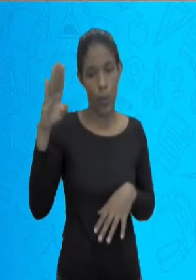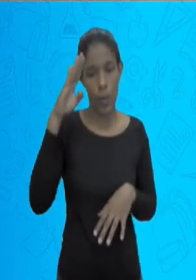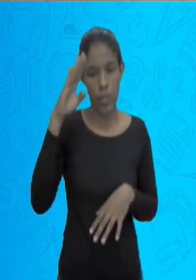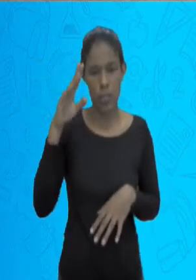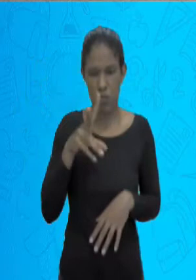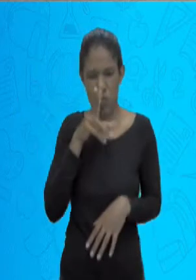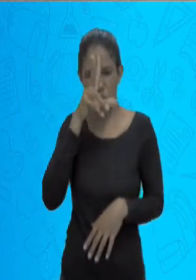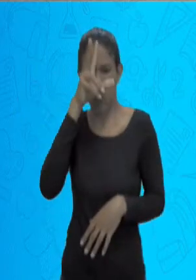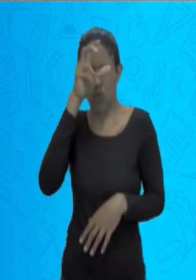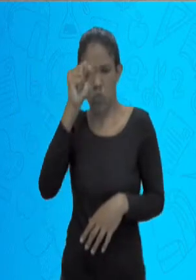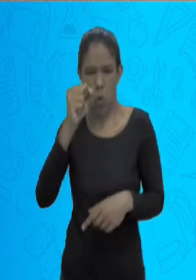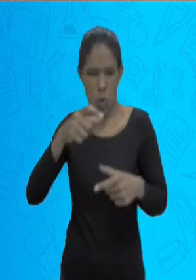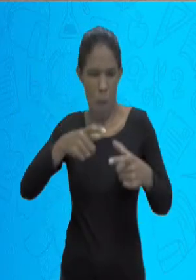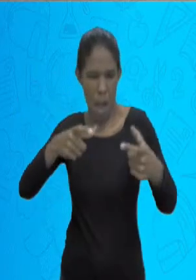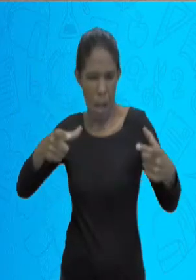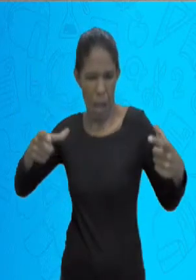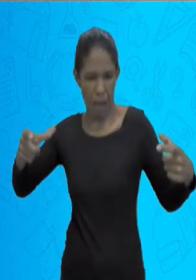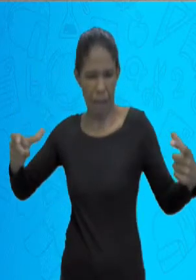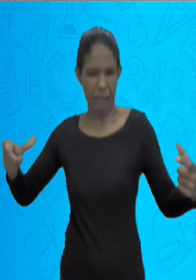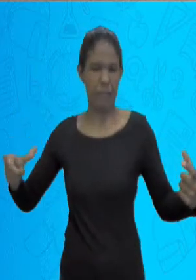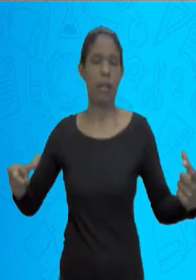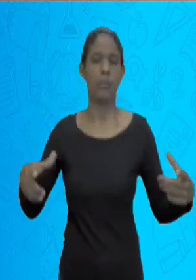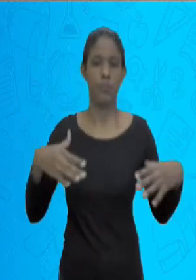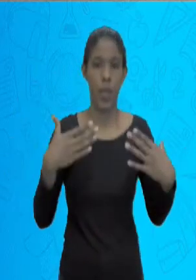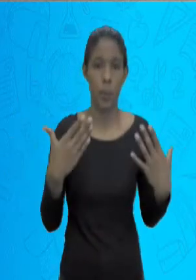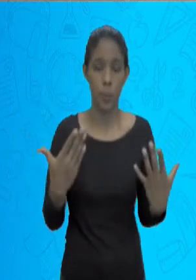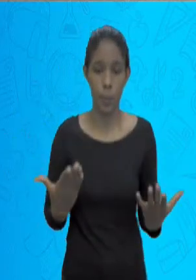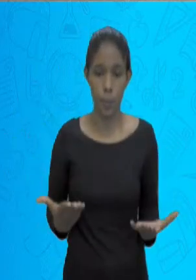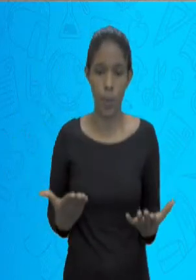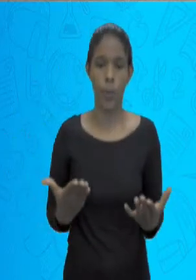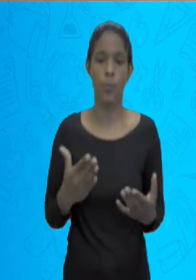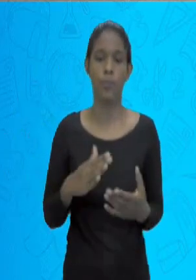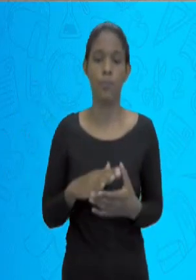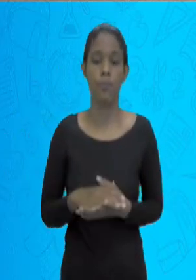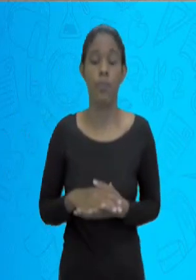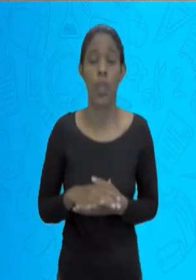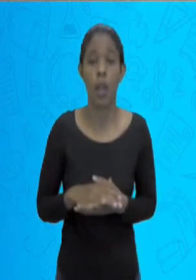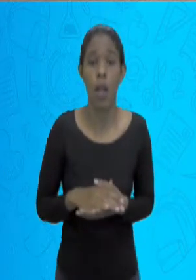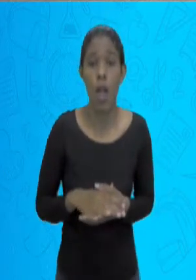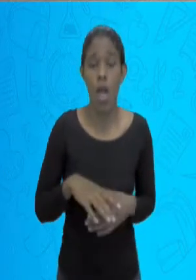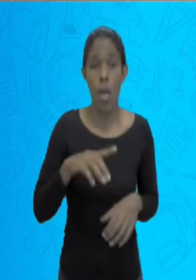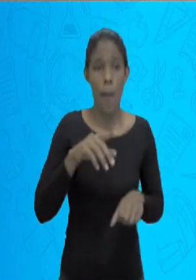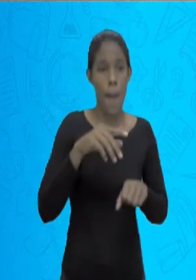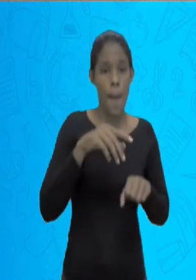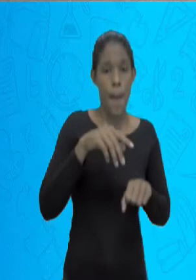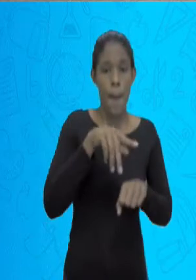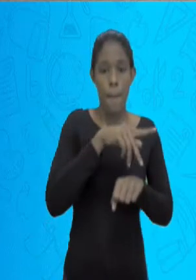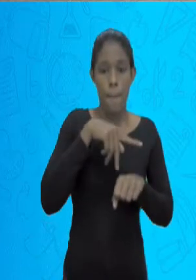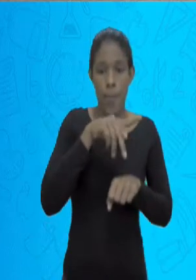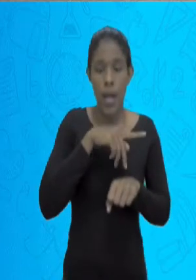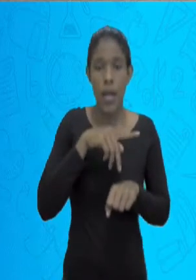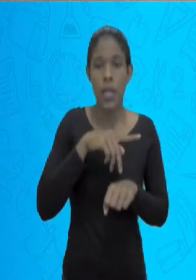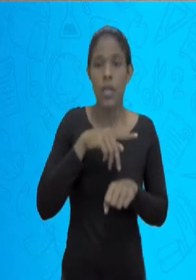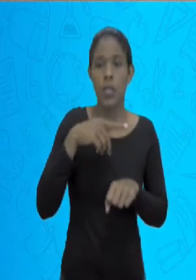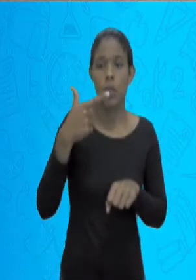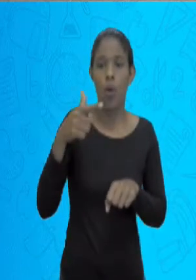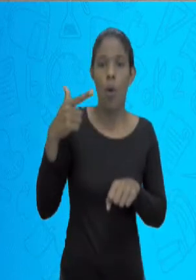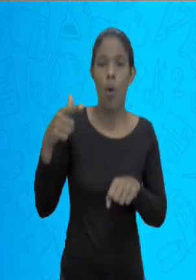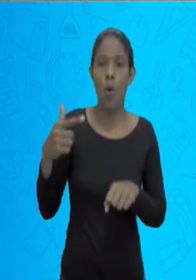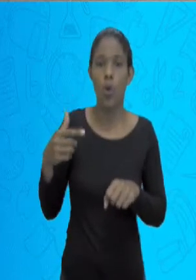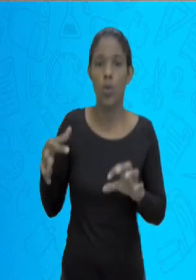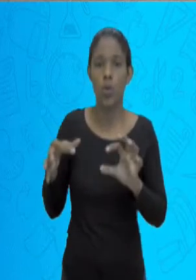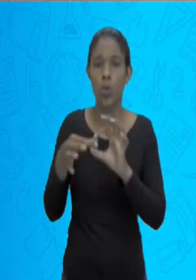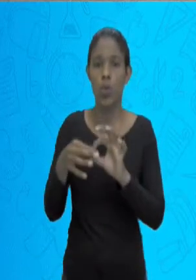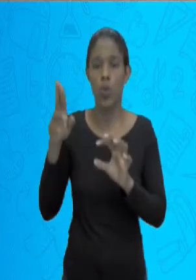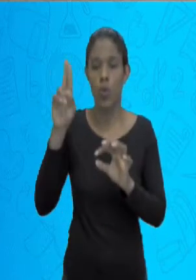imbatível. A Prússia e a Áustria se uniram à Rússia, vencendo Napoleão e invadindo a França